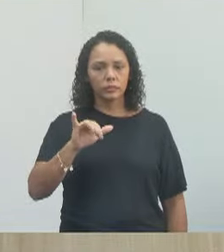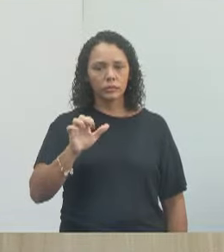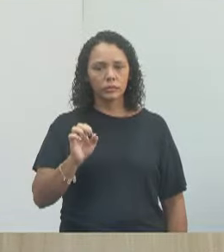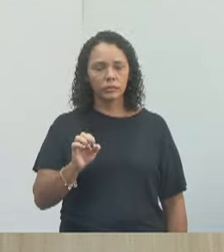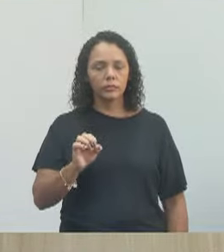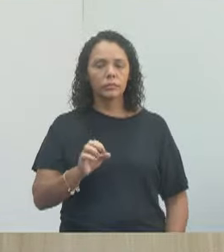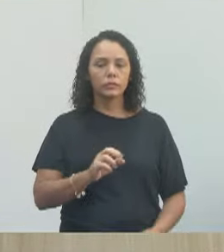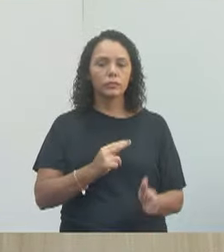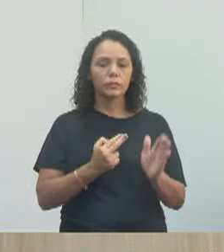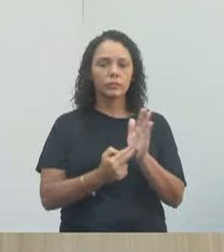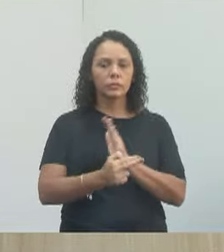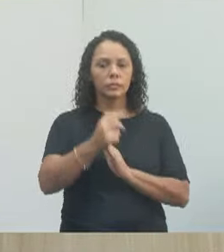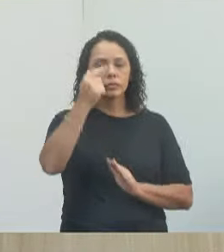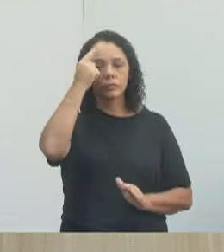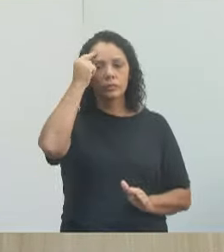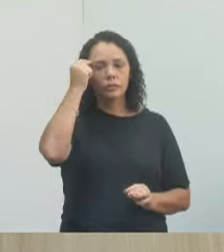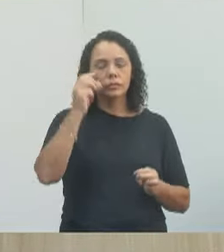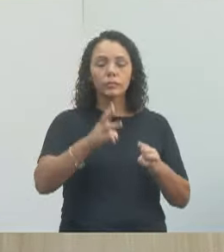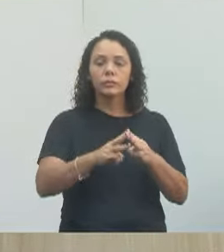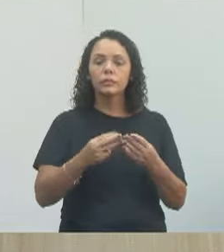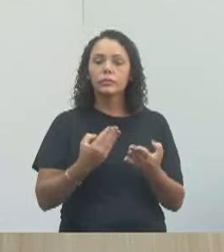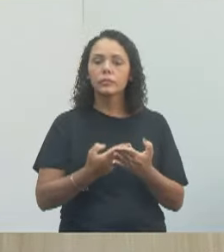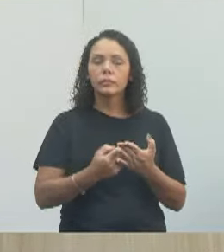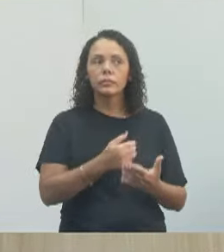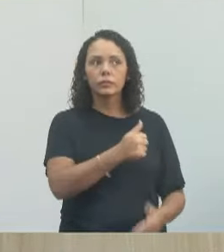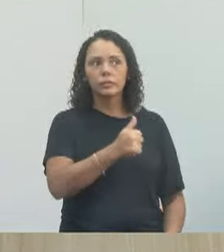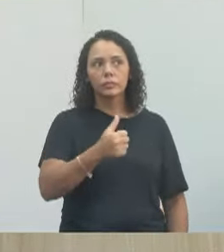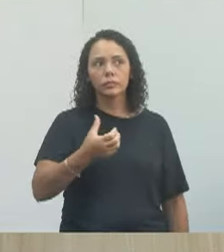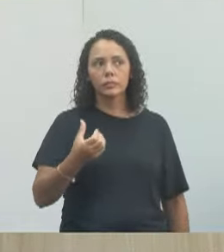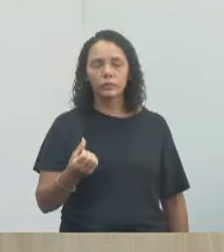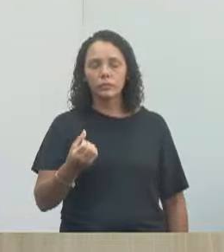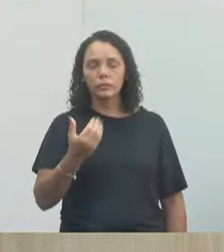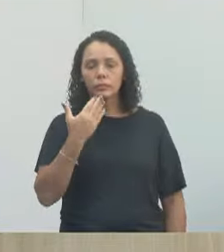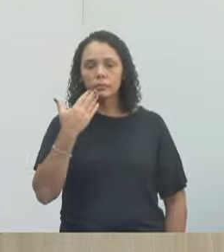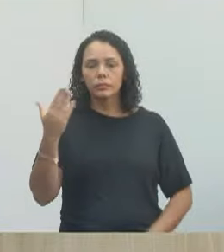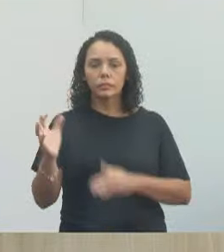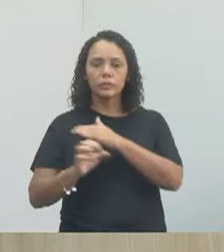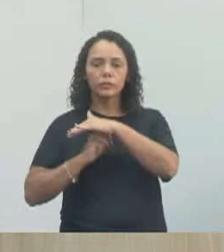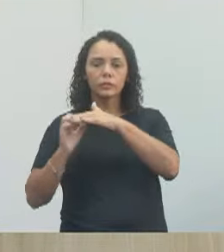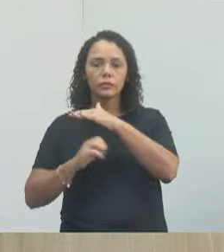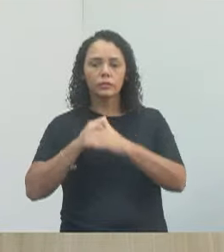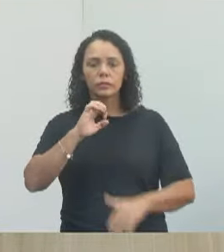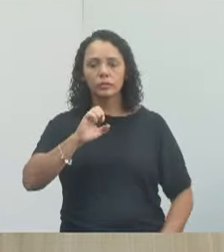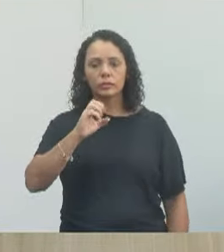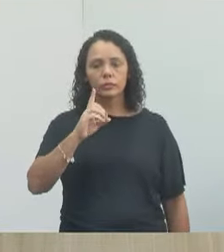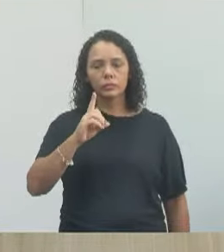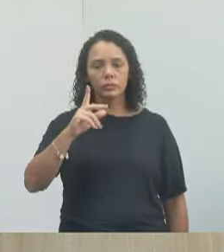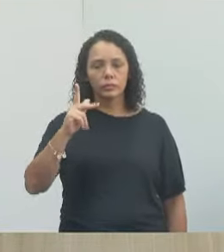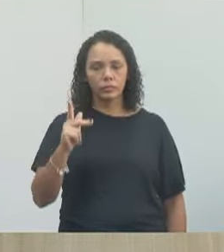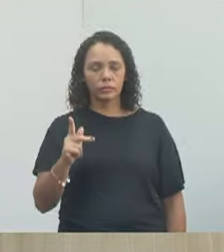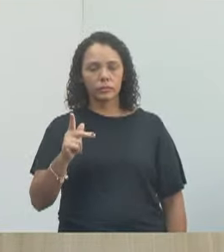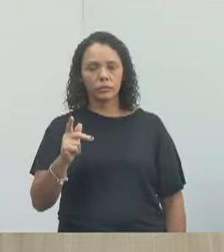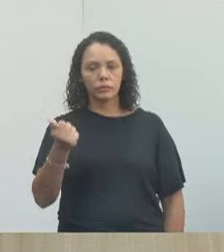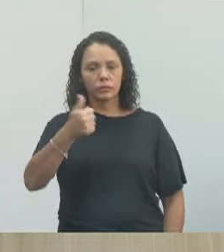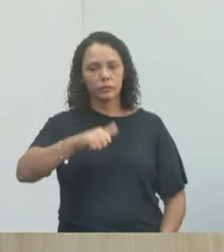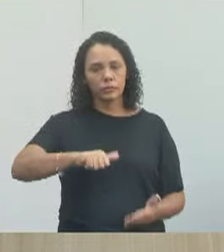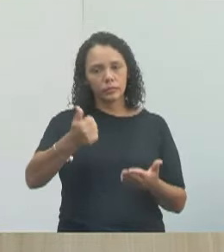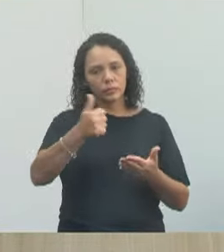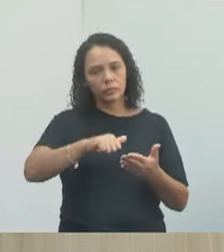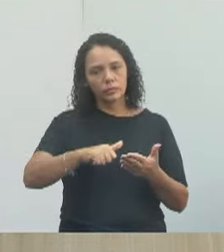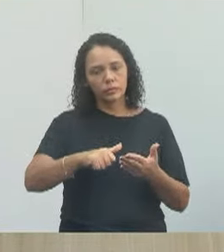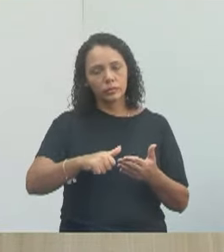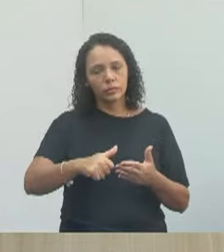sasque requerimento 116 aedp solicitando avaliação e possível